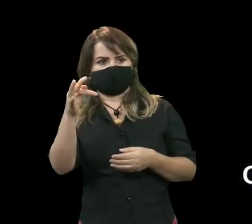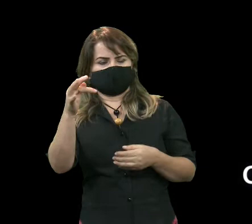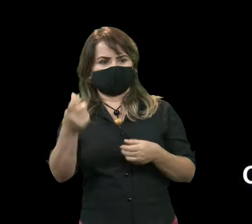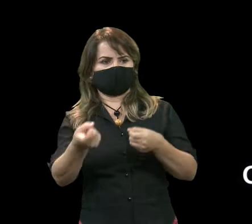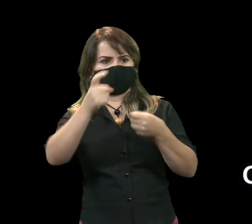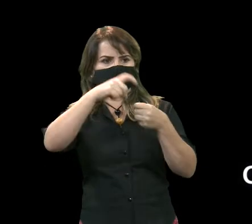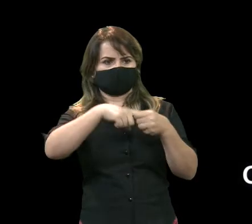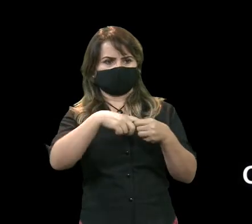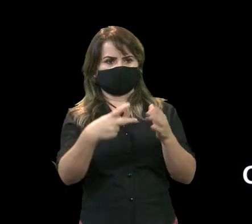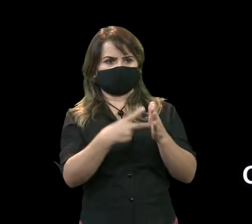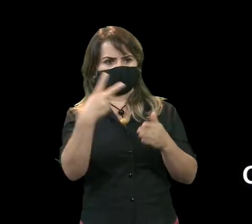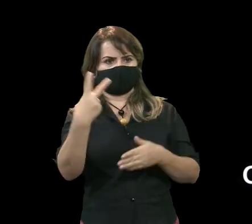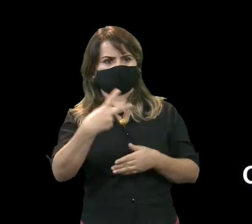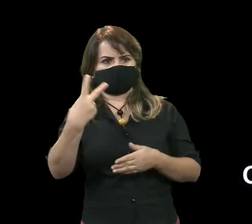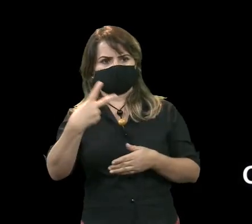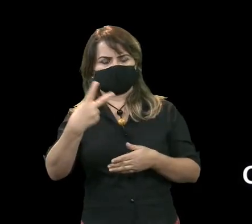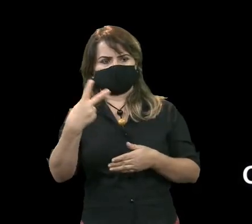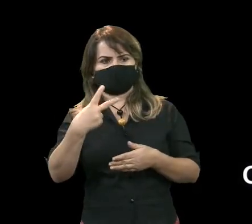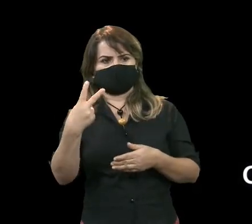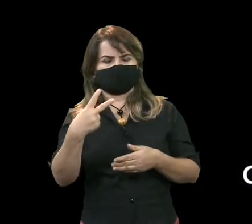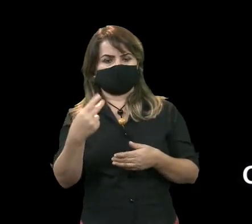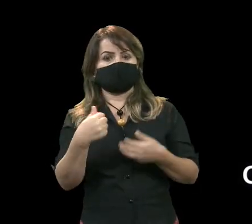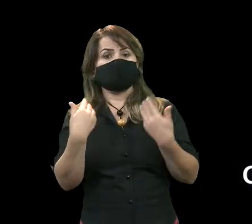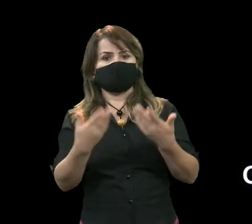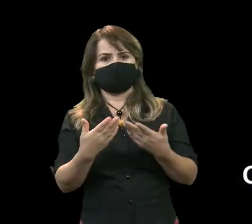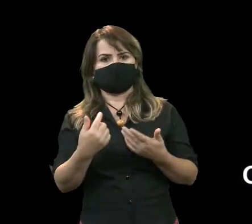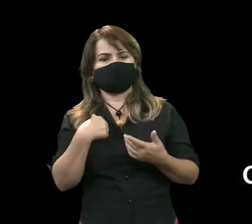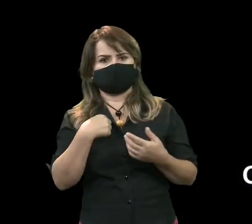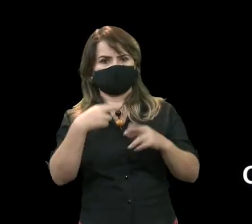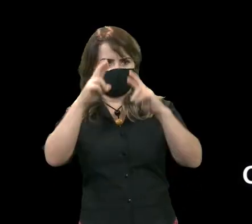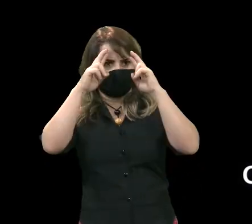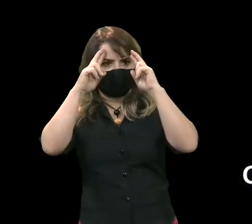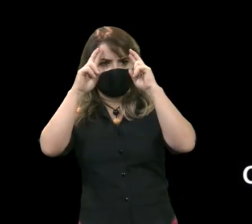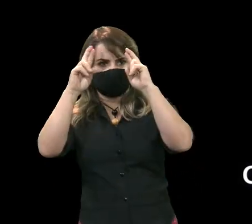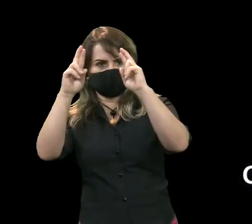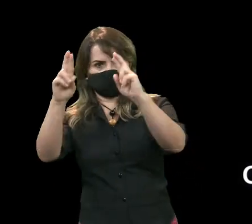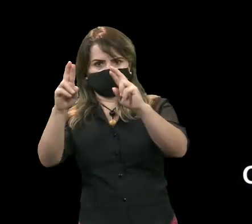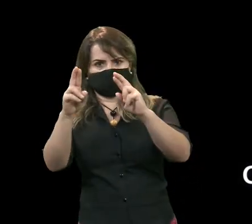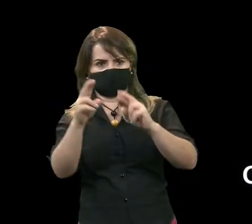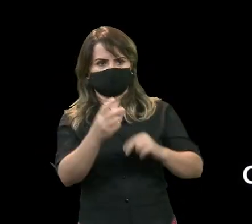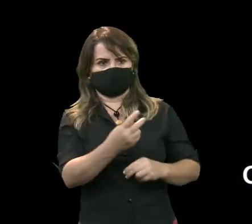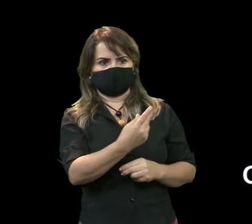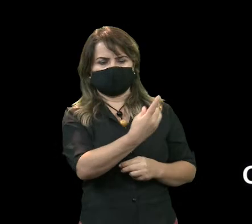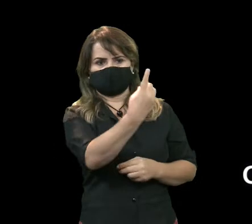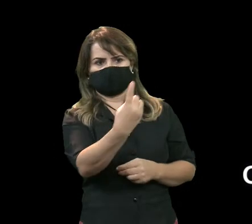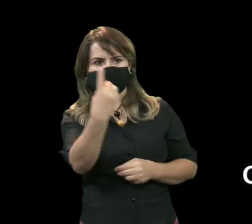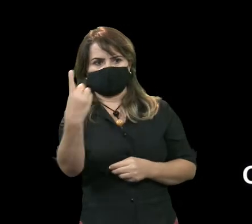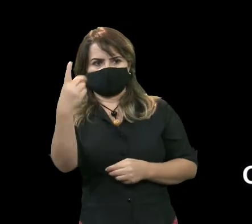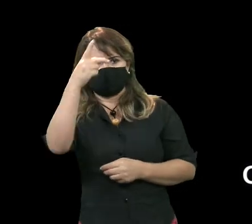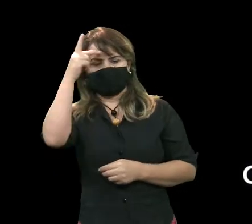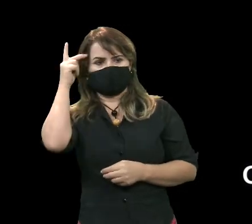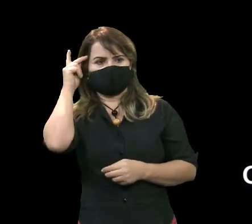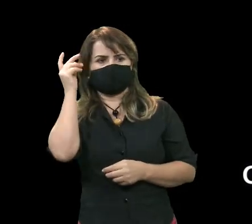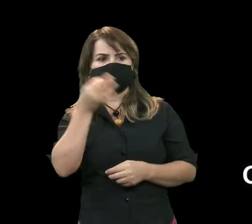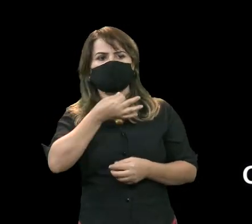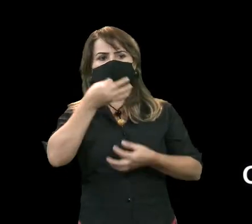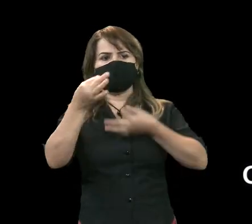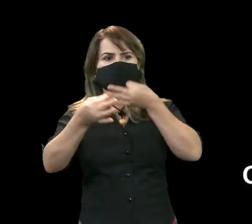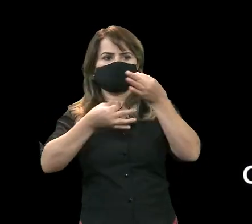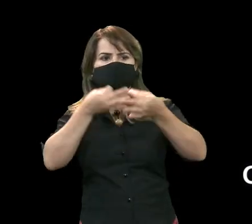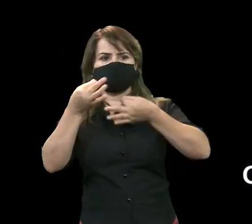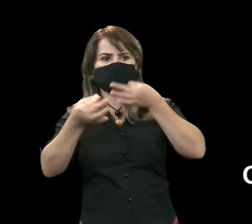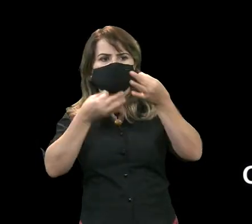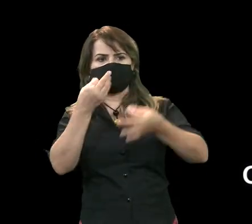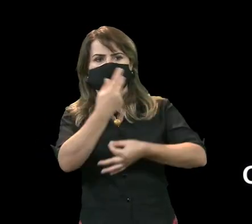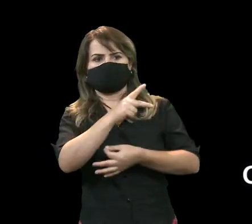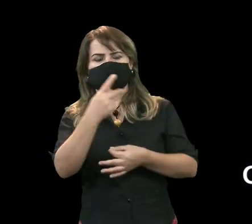eu afirmo, respeito as opiniões contrárias também, como disse o vereador Nardi, sou mais de pensamento da palavra